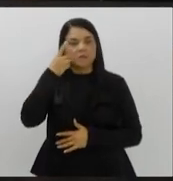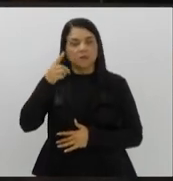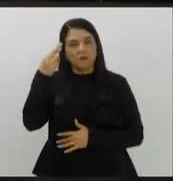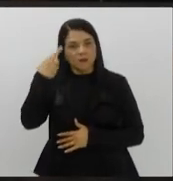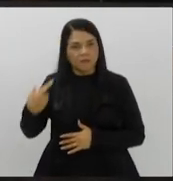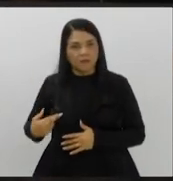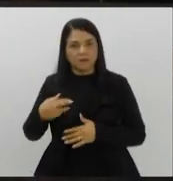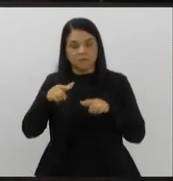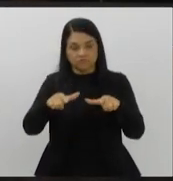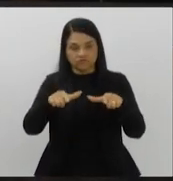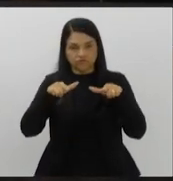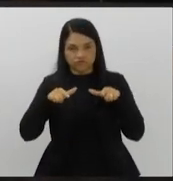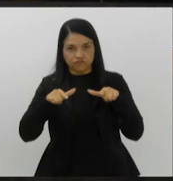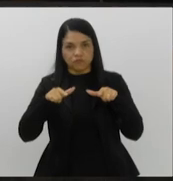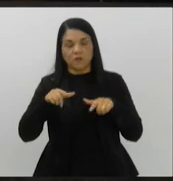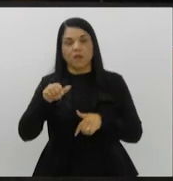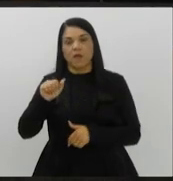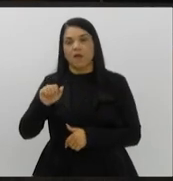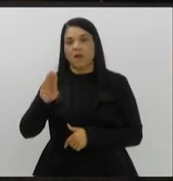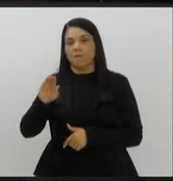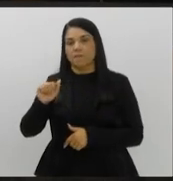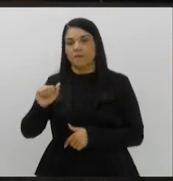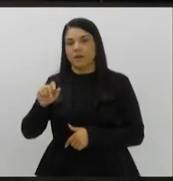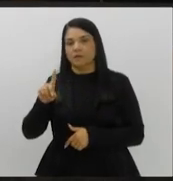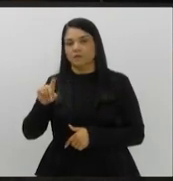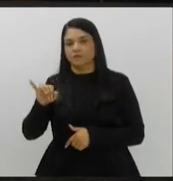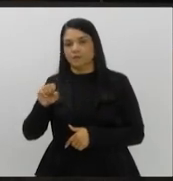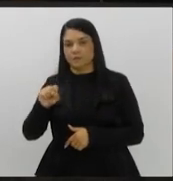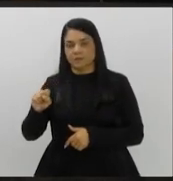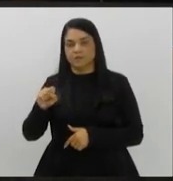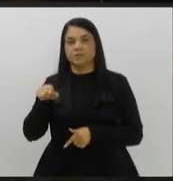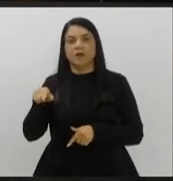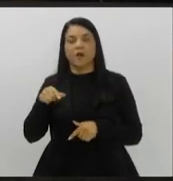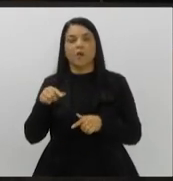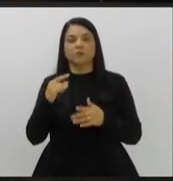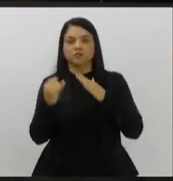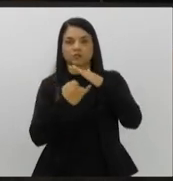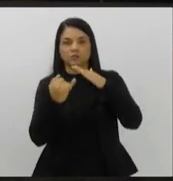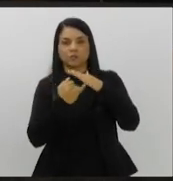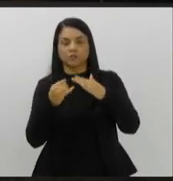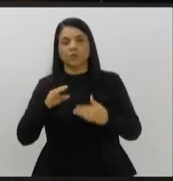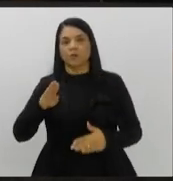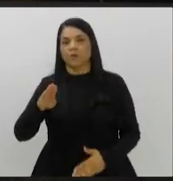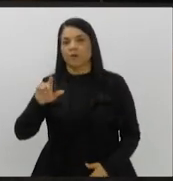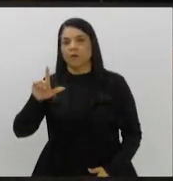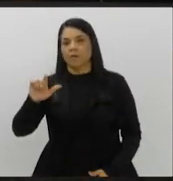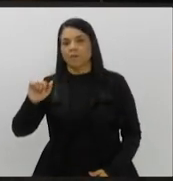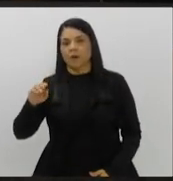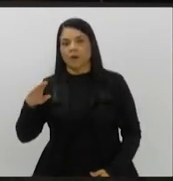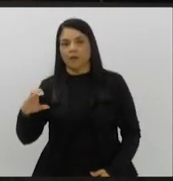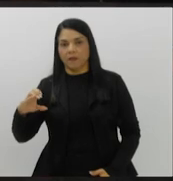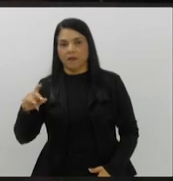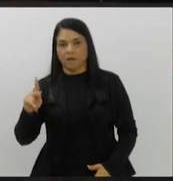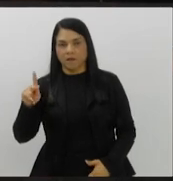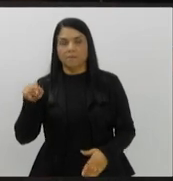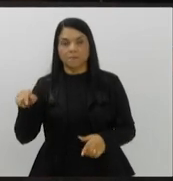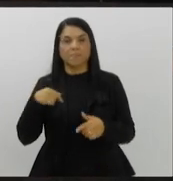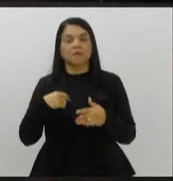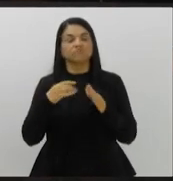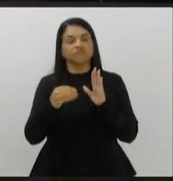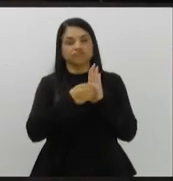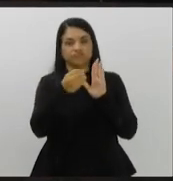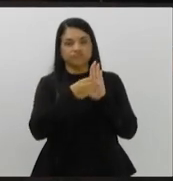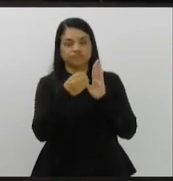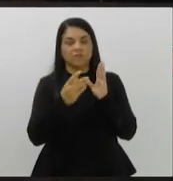concede o diploma Dias do Nascimento ao Instituto Black Bom IBB, parecer da Comissão de Normas Internas e Proposições